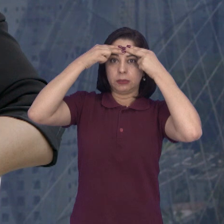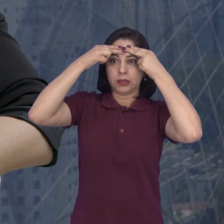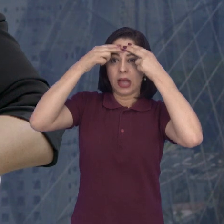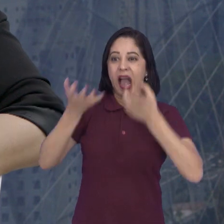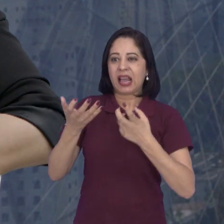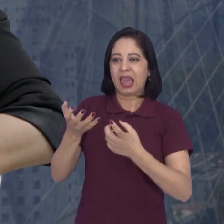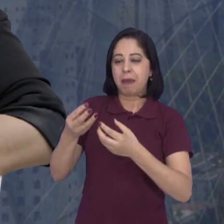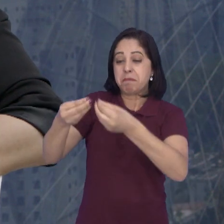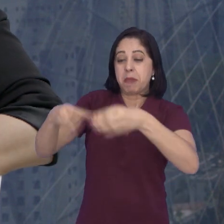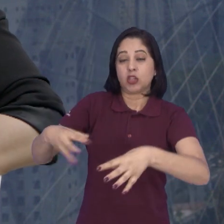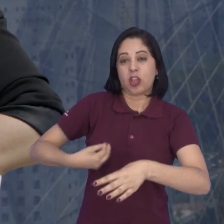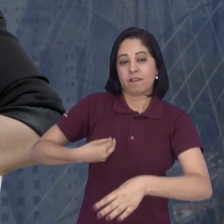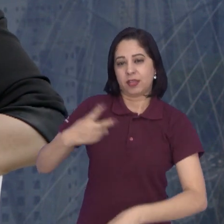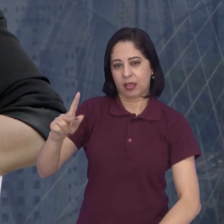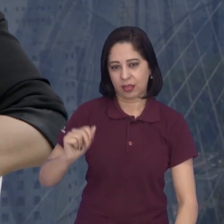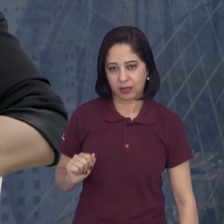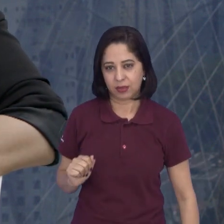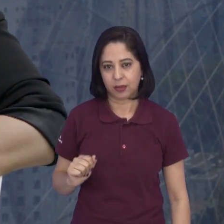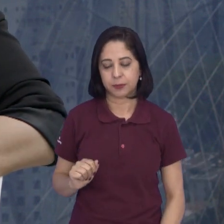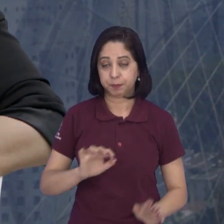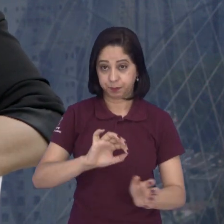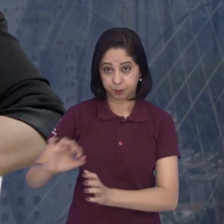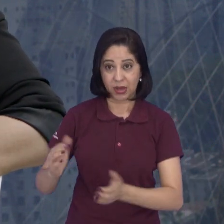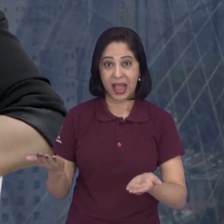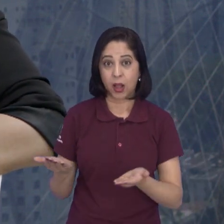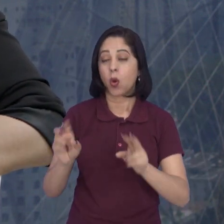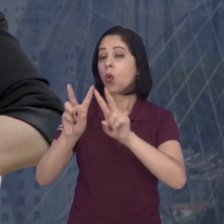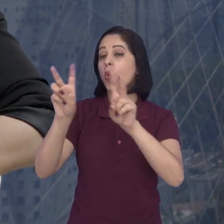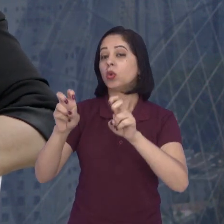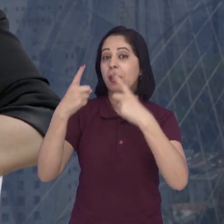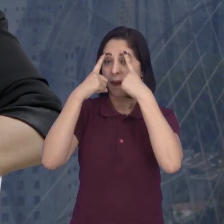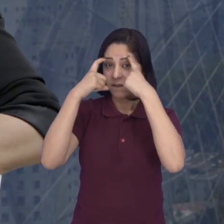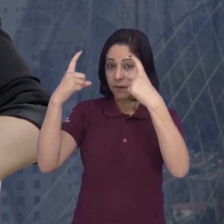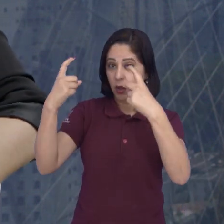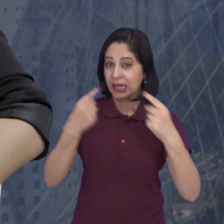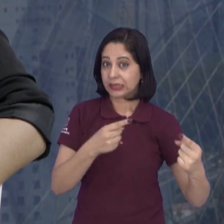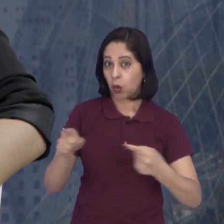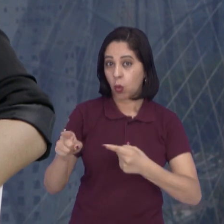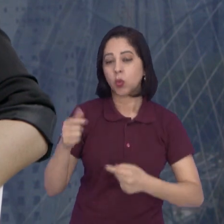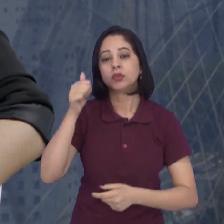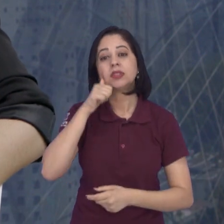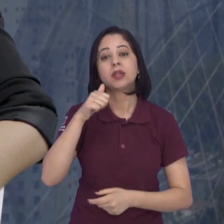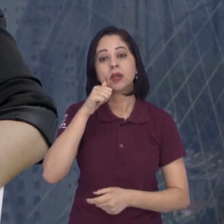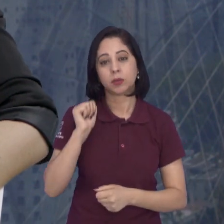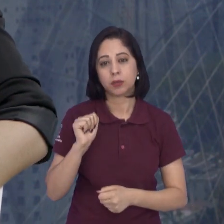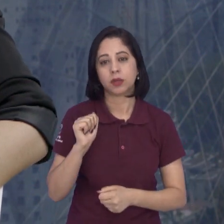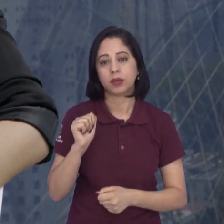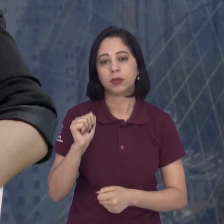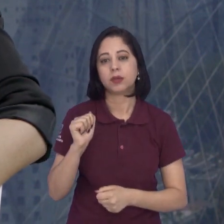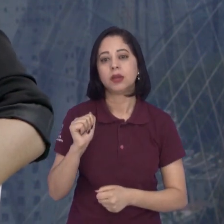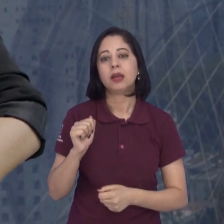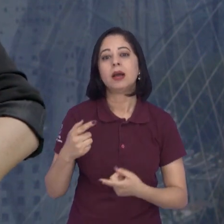naquela pessoa. Né? Agora, com relação à questão da violência contra a mulher, que veja como um tema linka no outro.